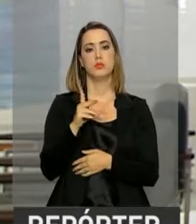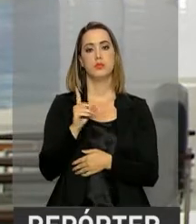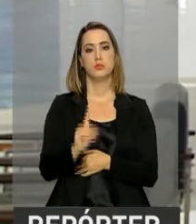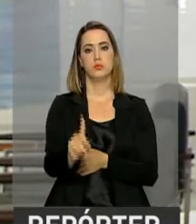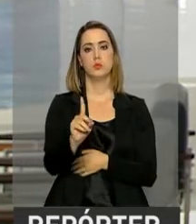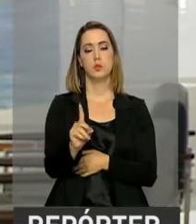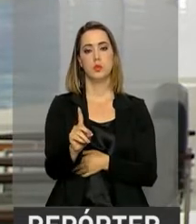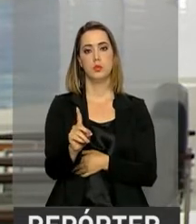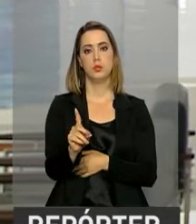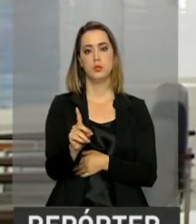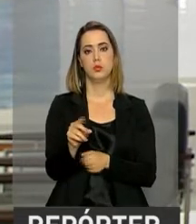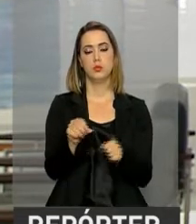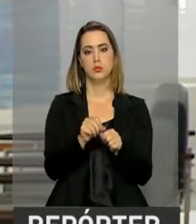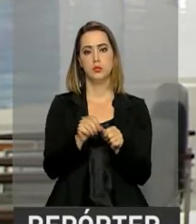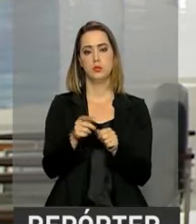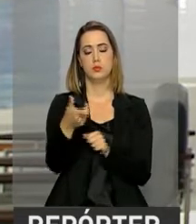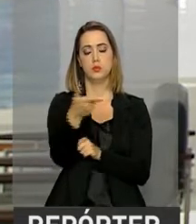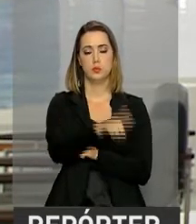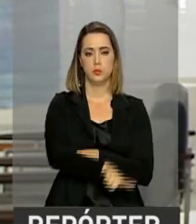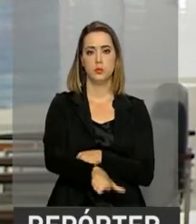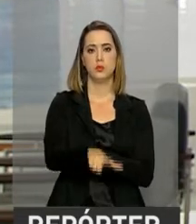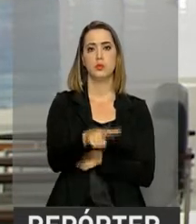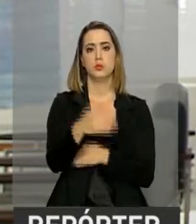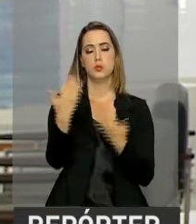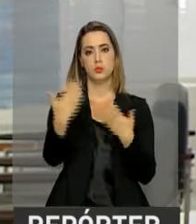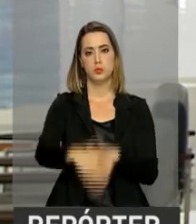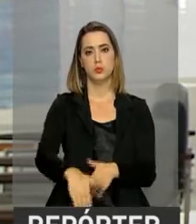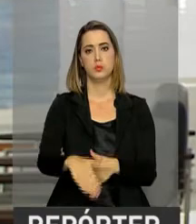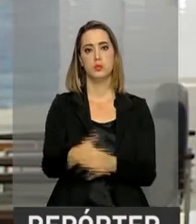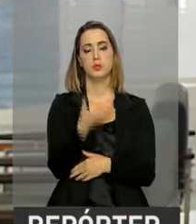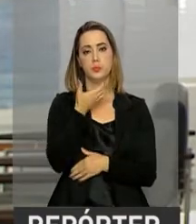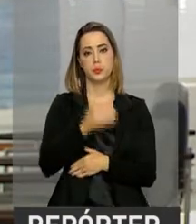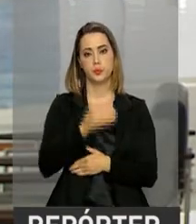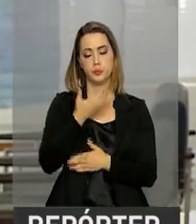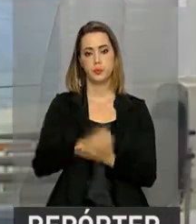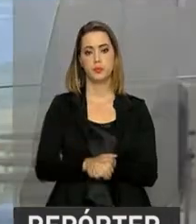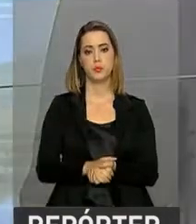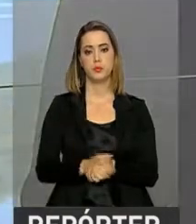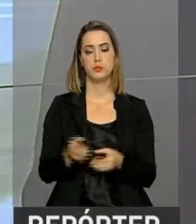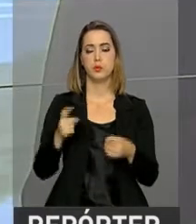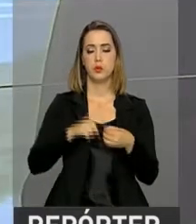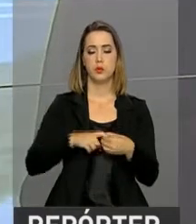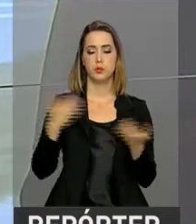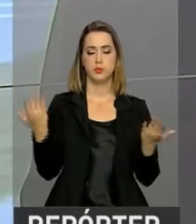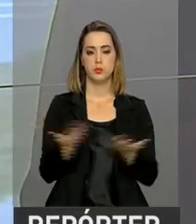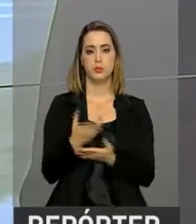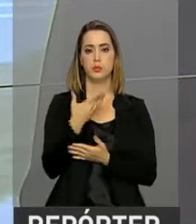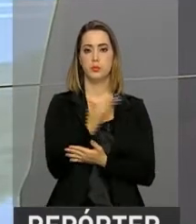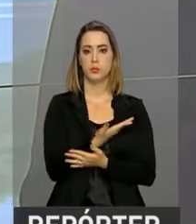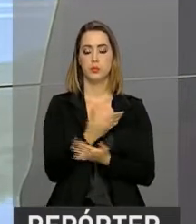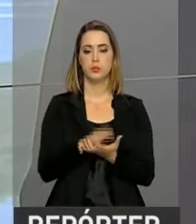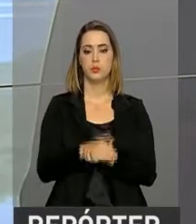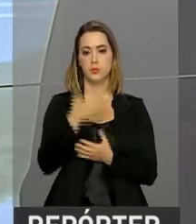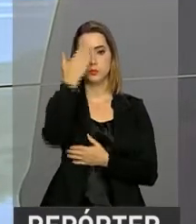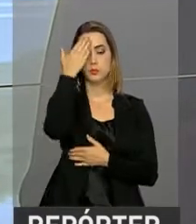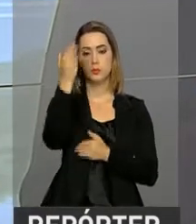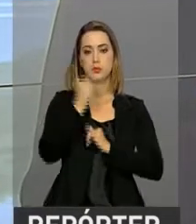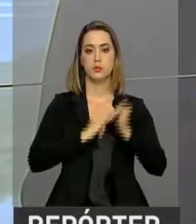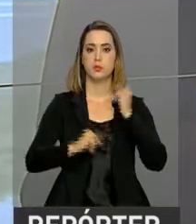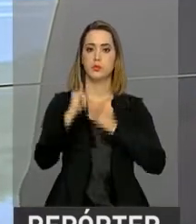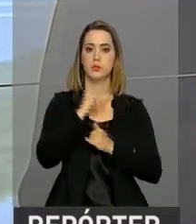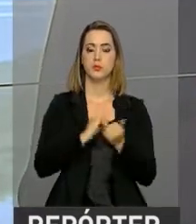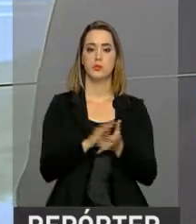a realizar as provas no primeiro fim de semana de dezembro. Eu volto com você no estúdio, Zé Luiz. Obrigado, Paulo La Salvia,